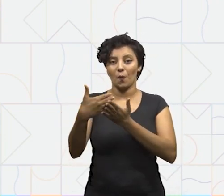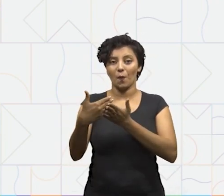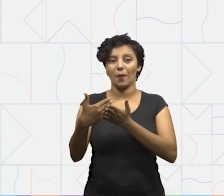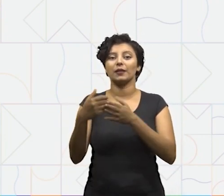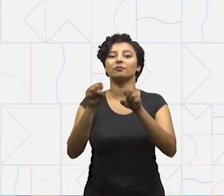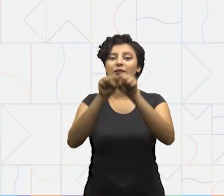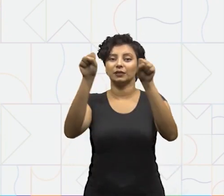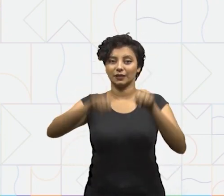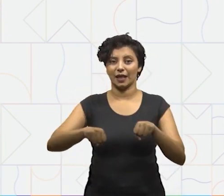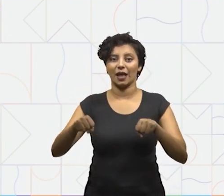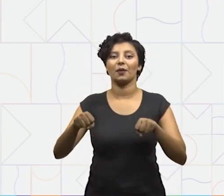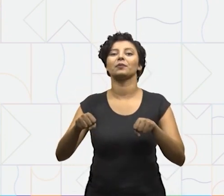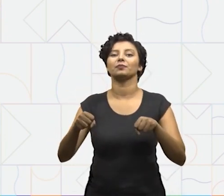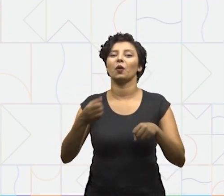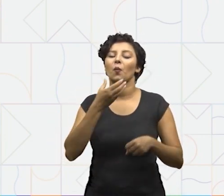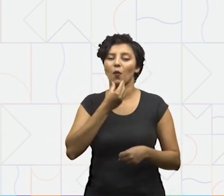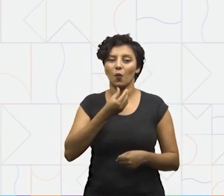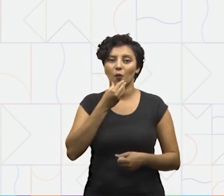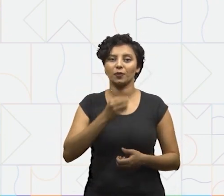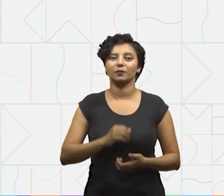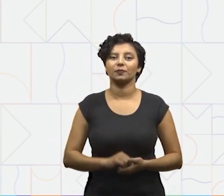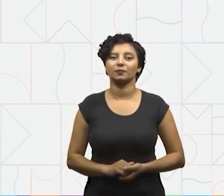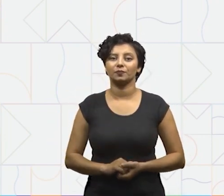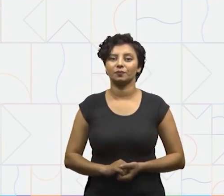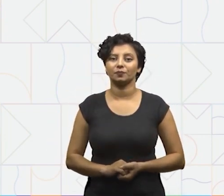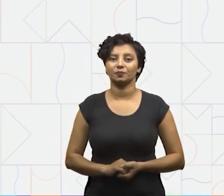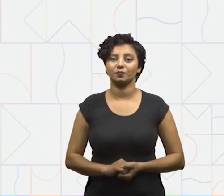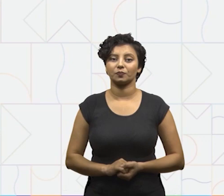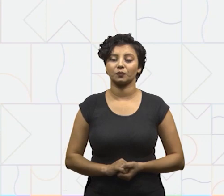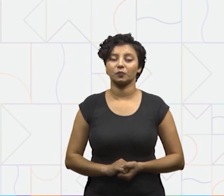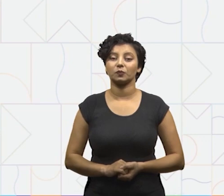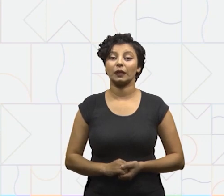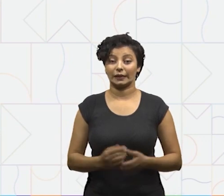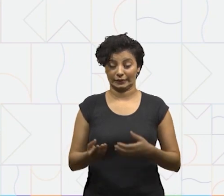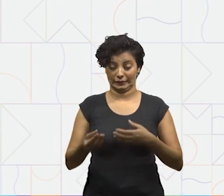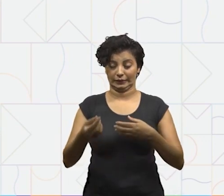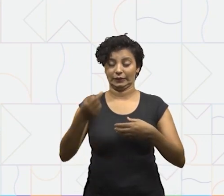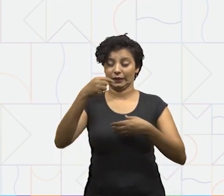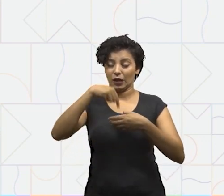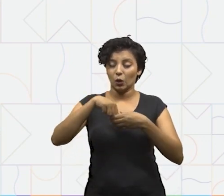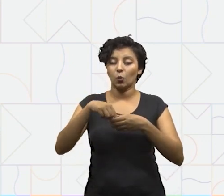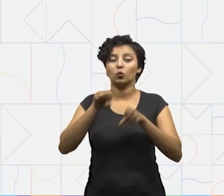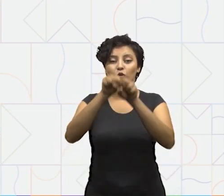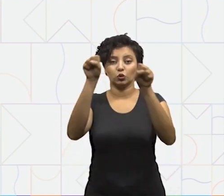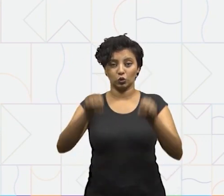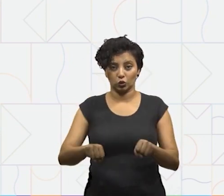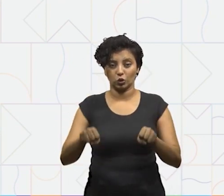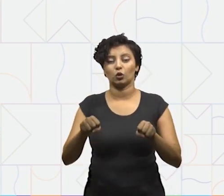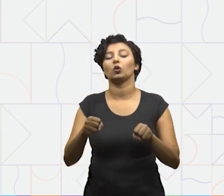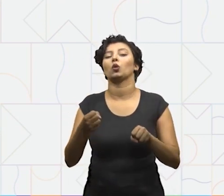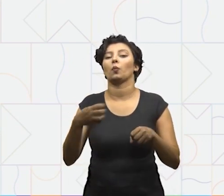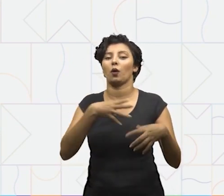Vamos iniciar pelo sistema reprodutor masculino. Os órgãos do sistema reprodutor masculino são divididos em